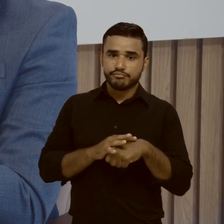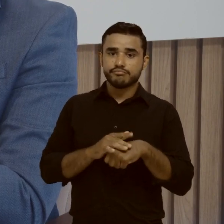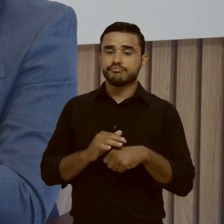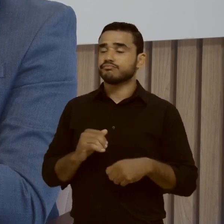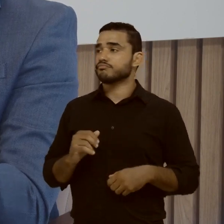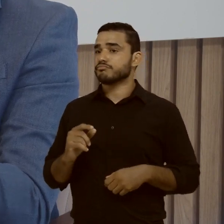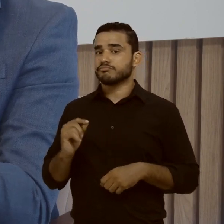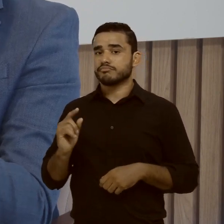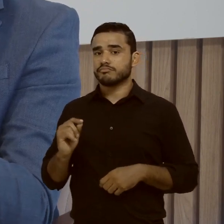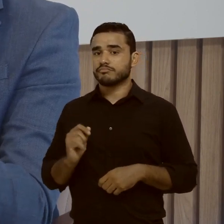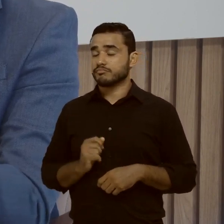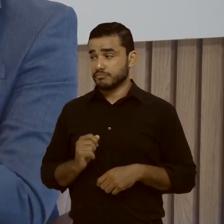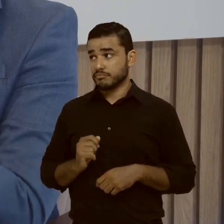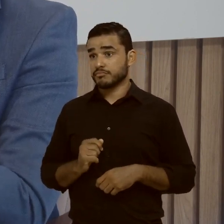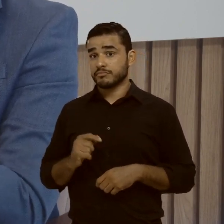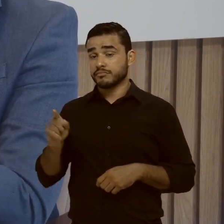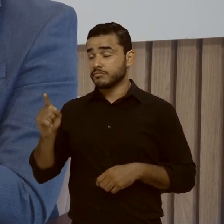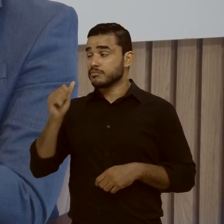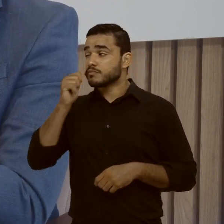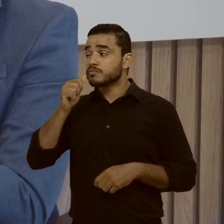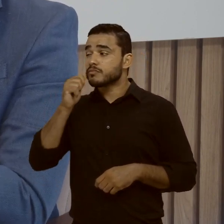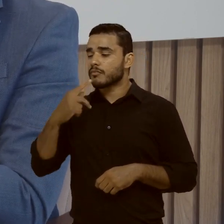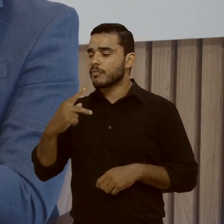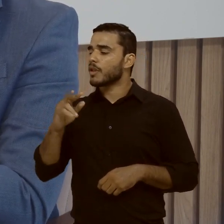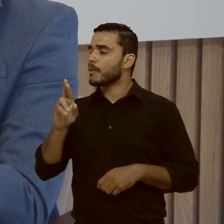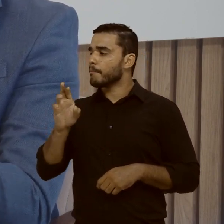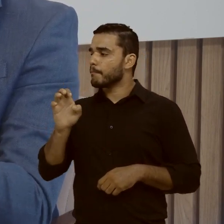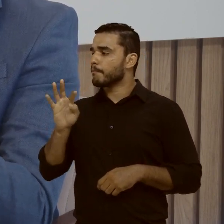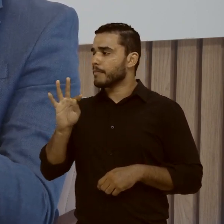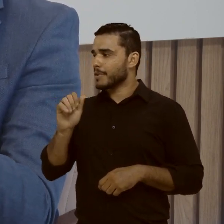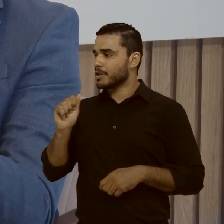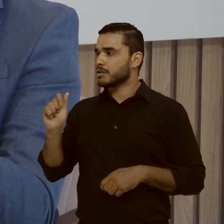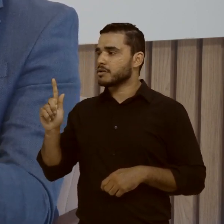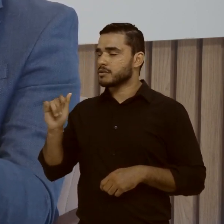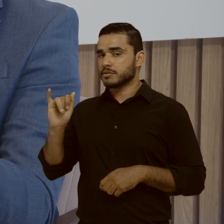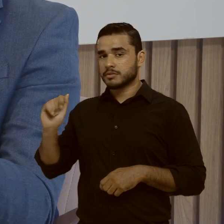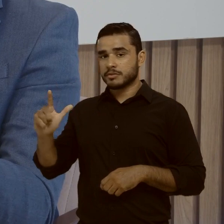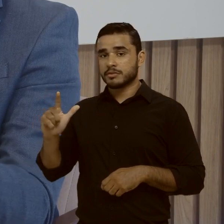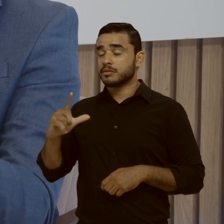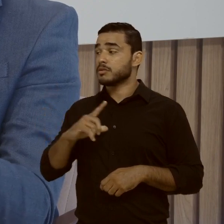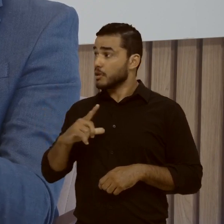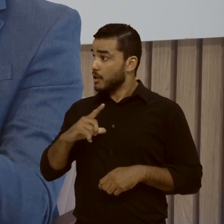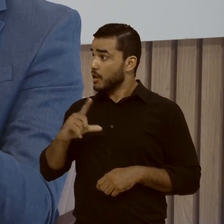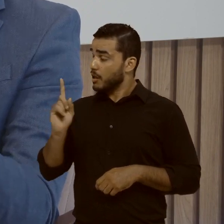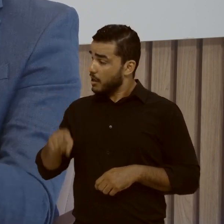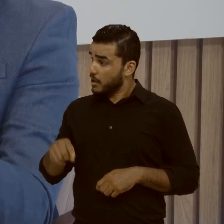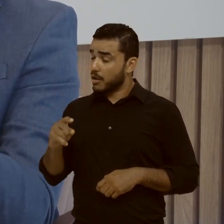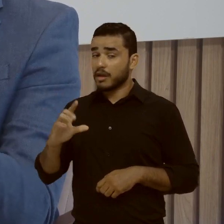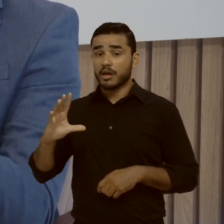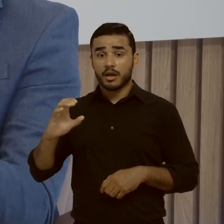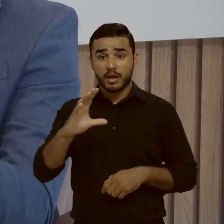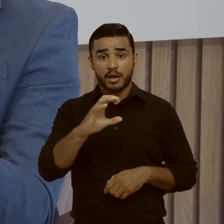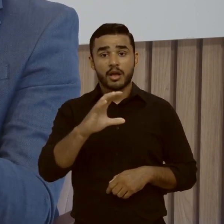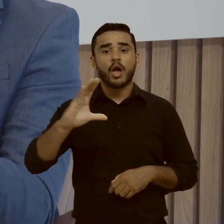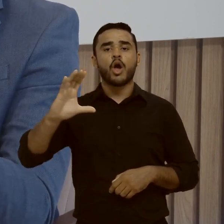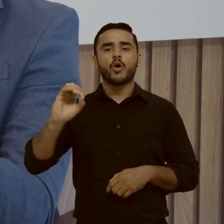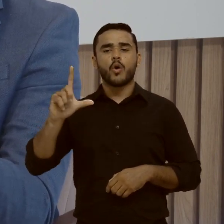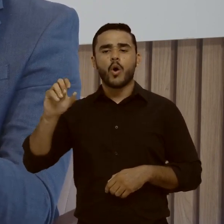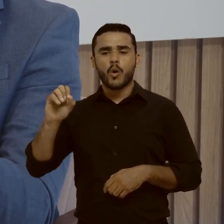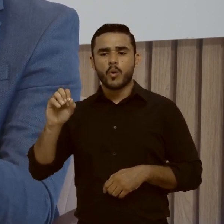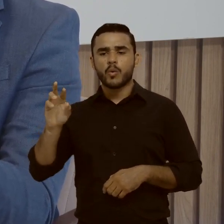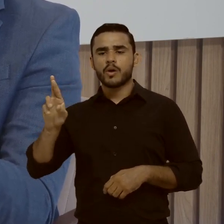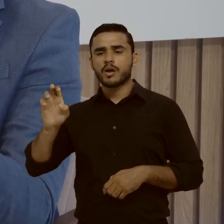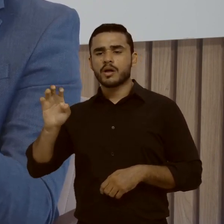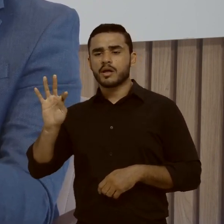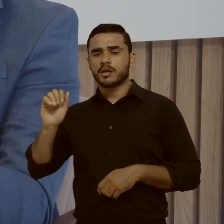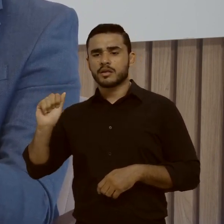da Preta Gil, que é um caso interessante, né? E é uma lesão, o câncer de cólon retal, ele muda um pouco em relação ao câncer de pâncreas,